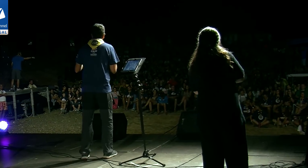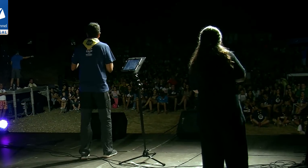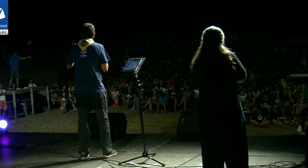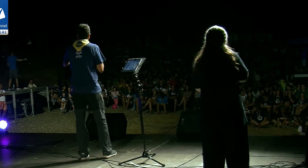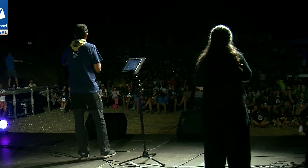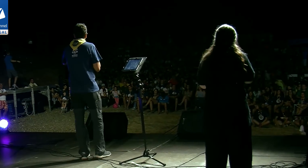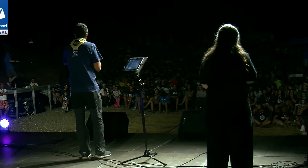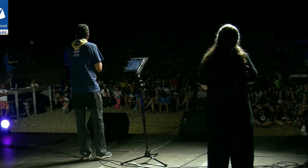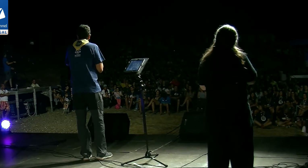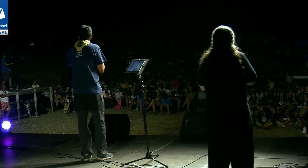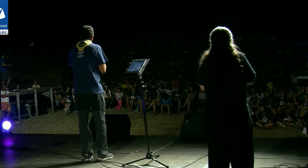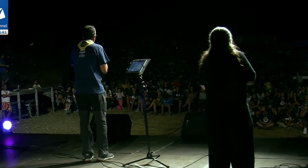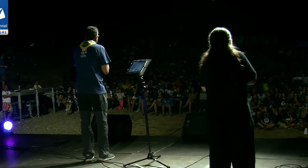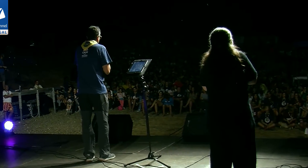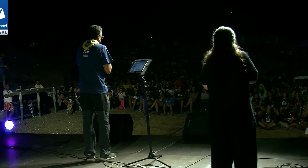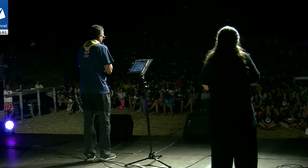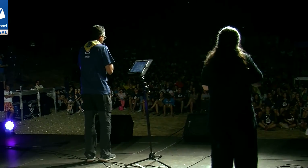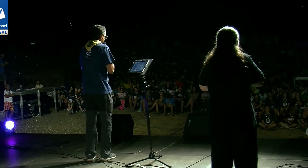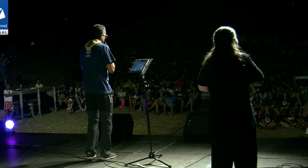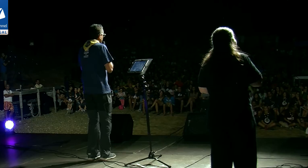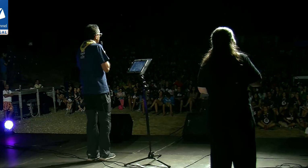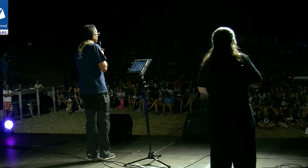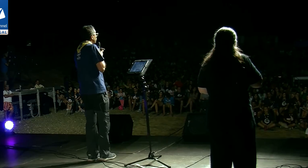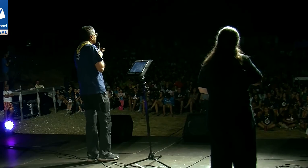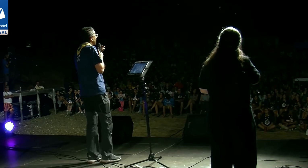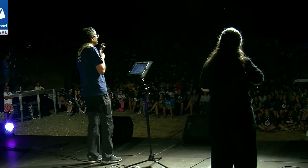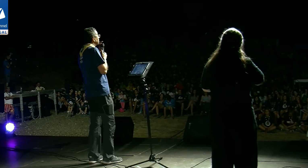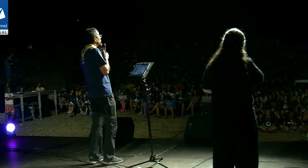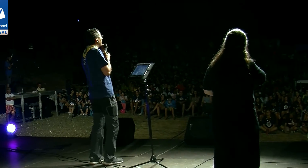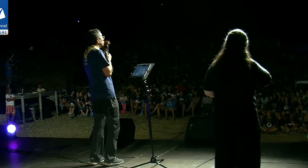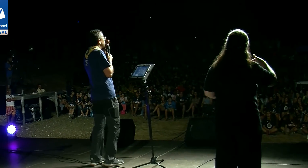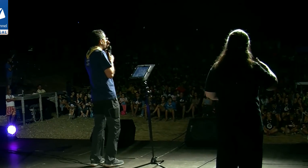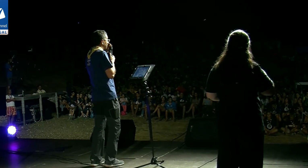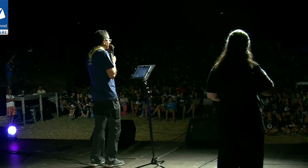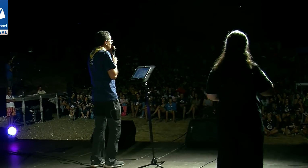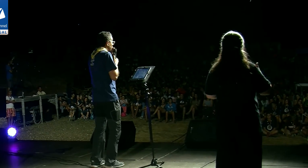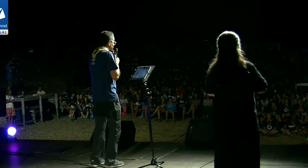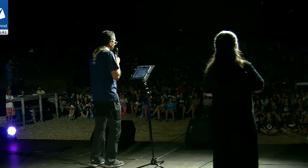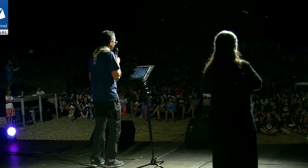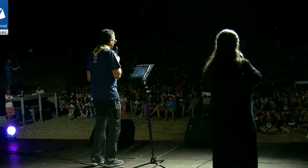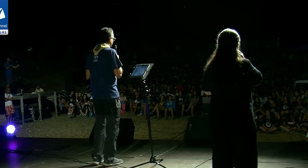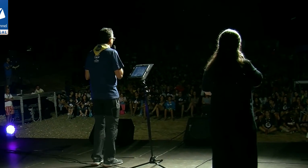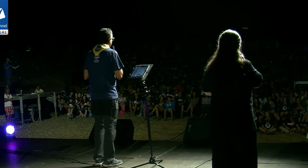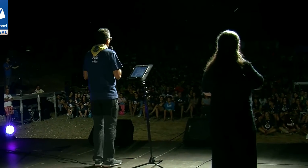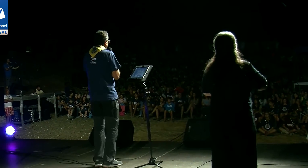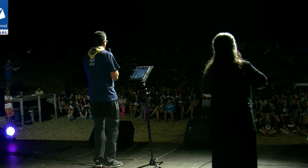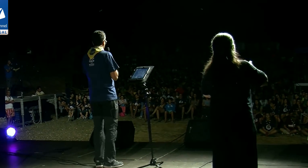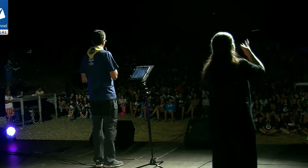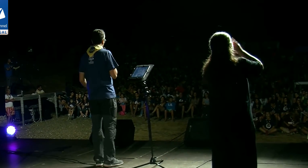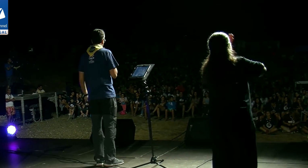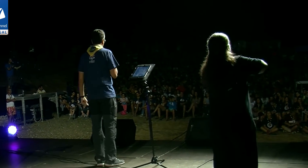favas mas por uma questão de saúde e equilíbrio alimentar eu fui obrigado a rir do car o meu Paladar e o meu estilo de vida